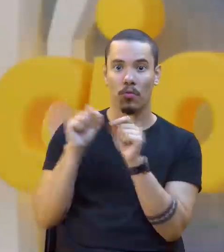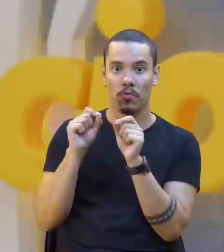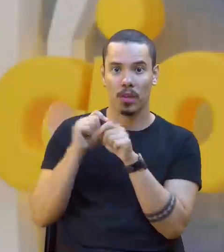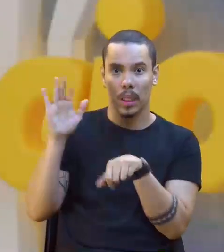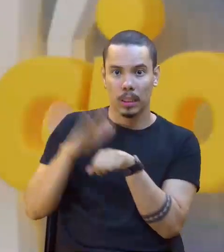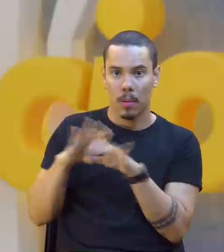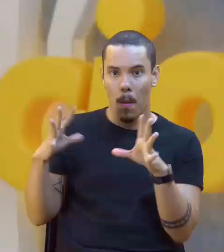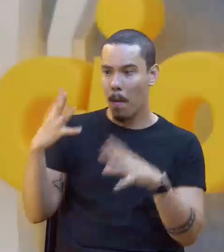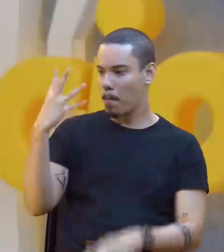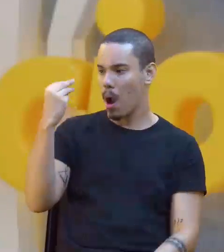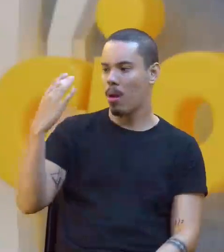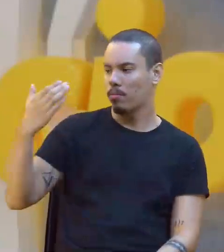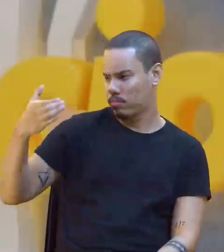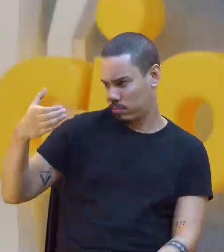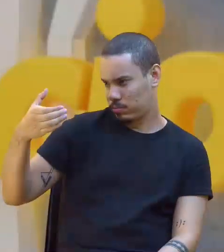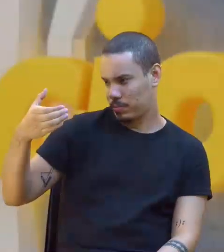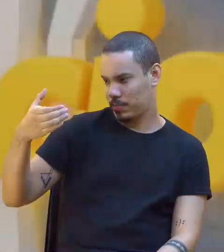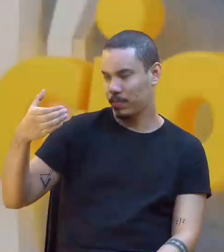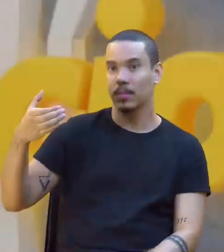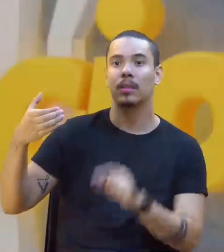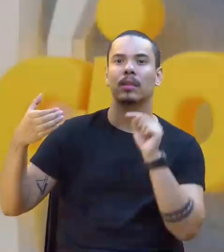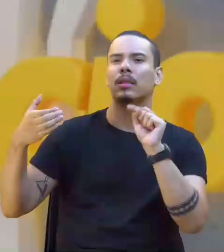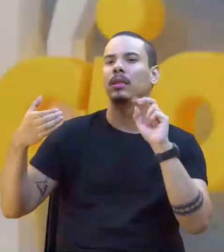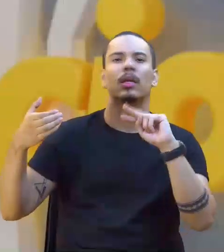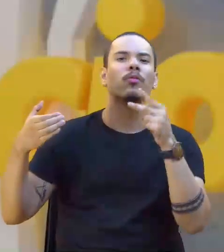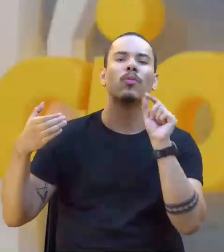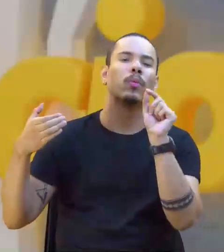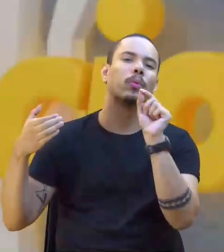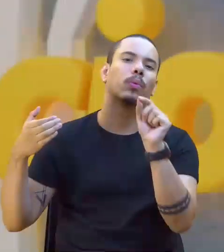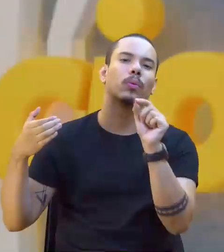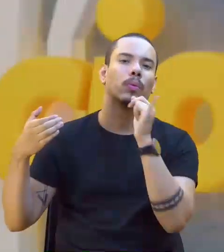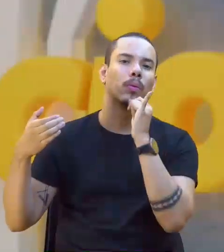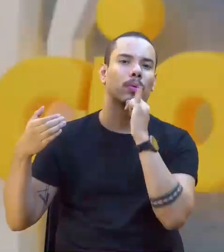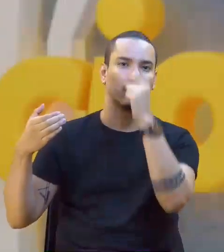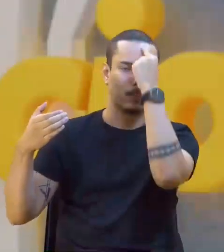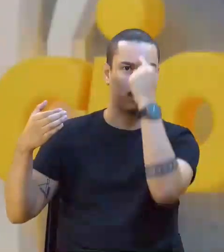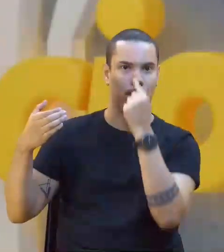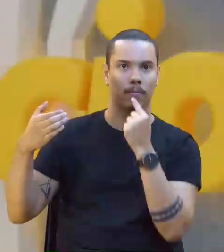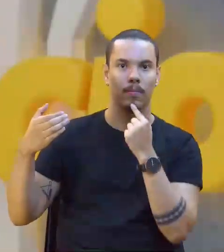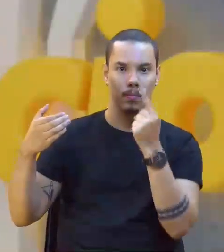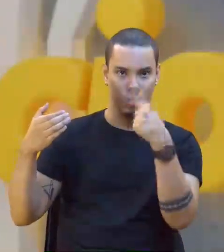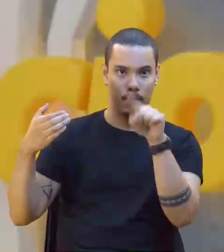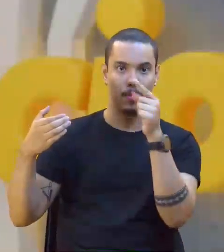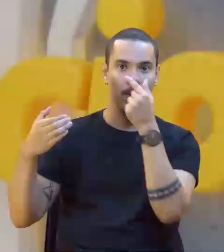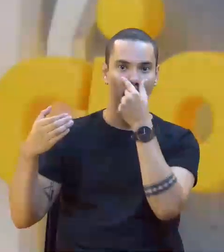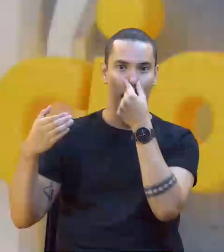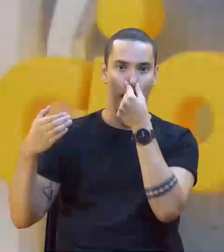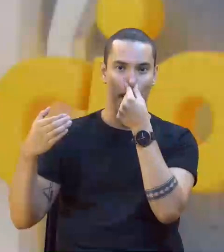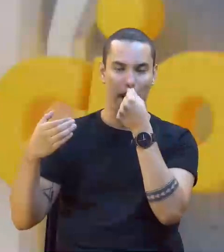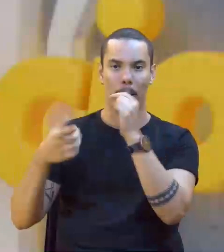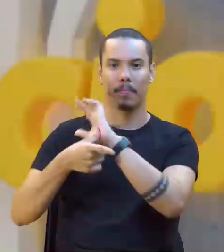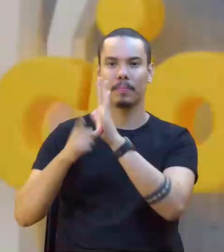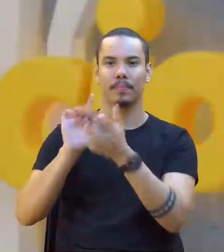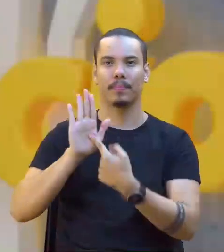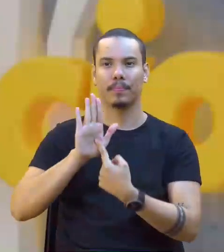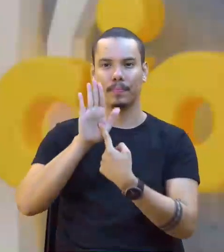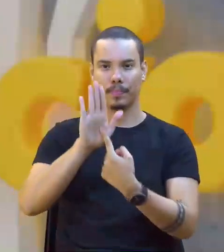faço isso, é como se fosse... É aquela imagem ali que vocês viram no quadro. Eu tô